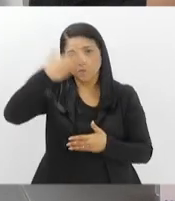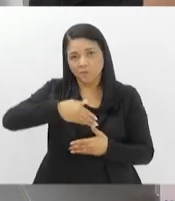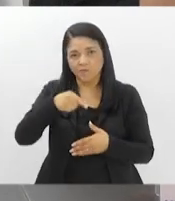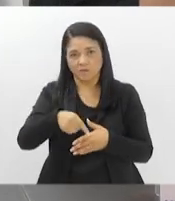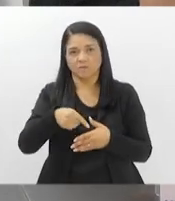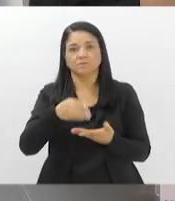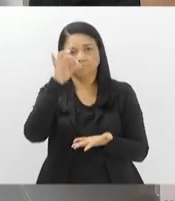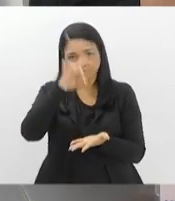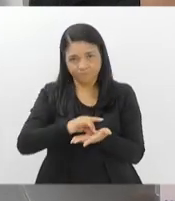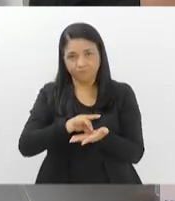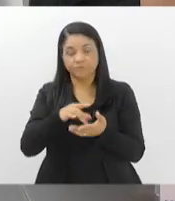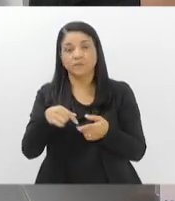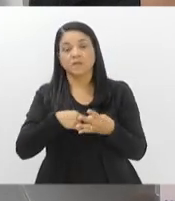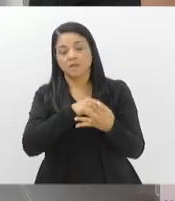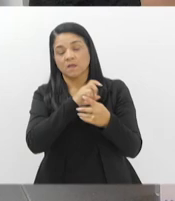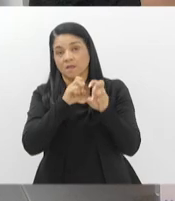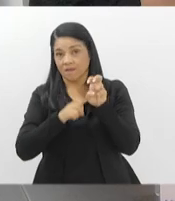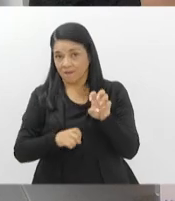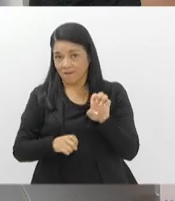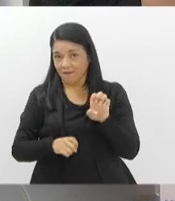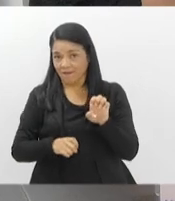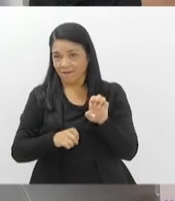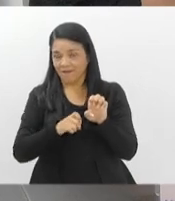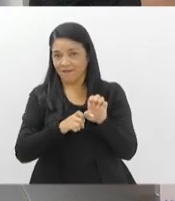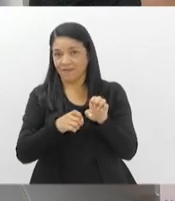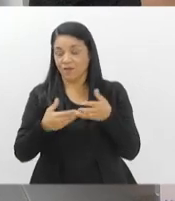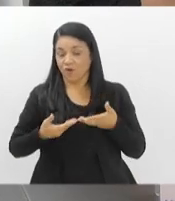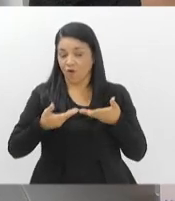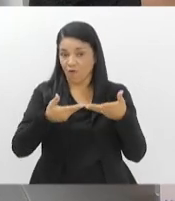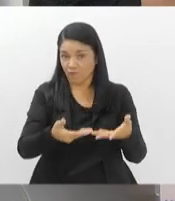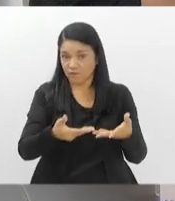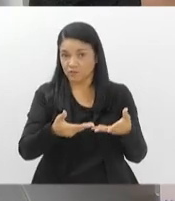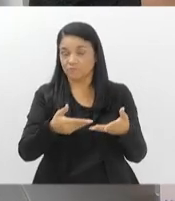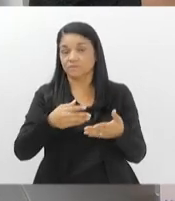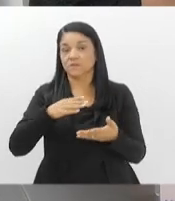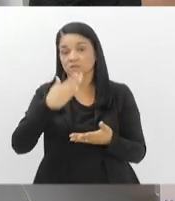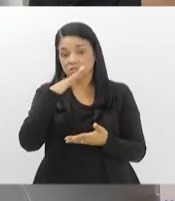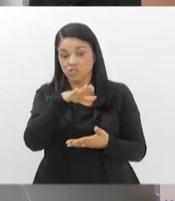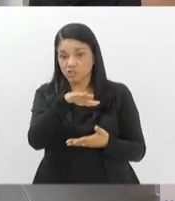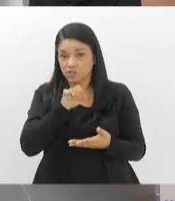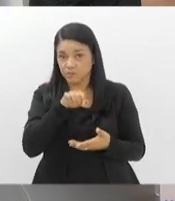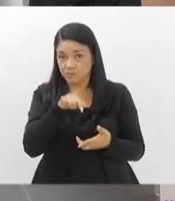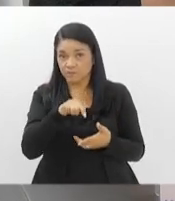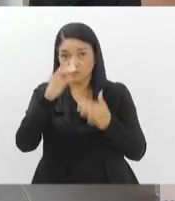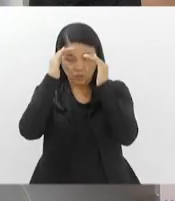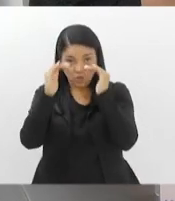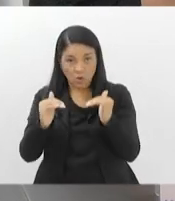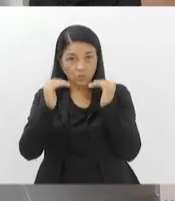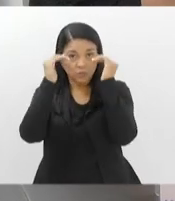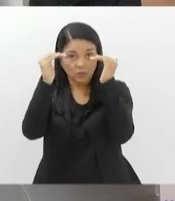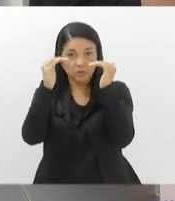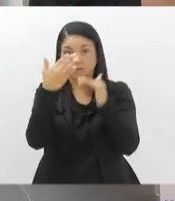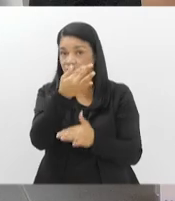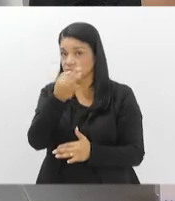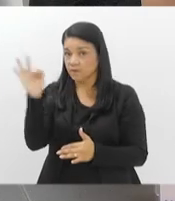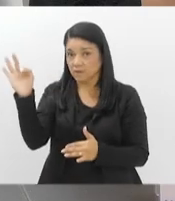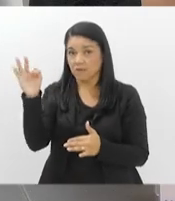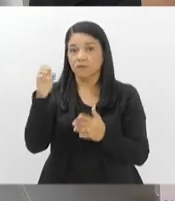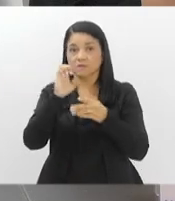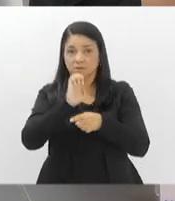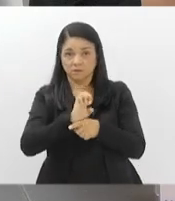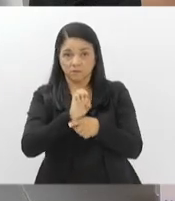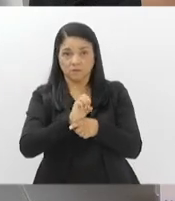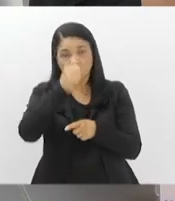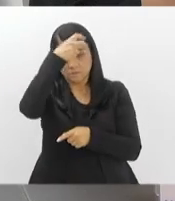os fatos e convites e convocações para oitivas de autoridades federais estaduais